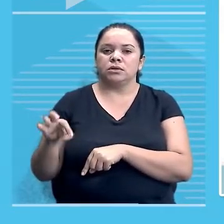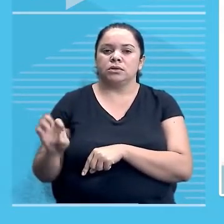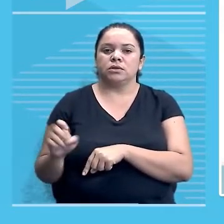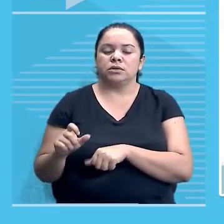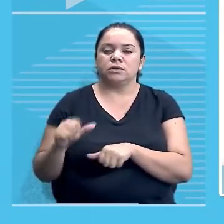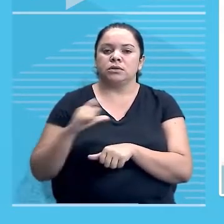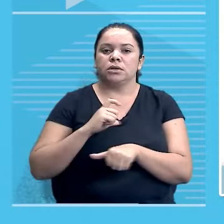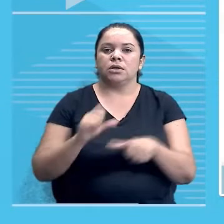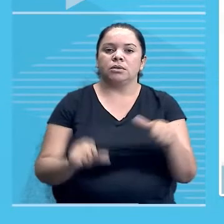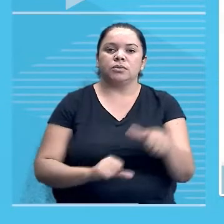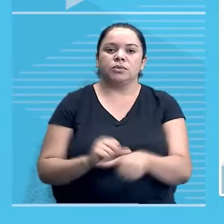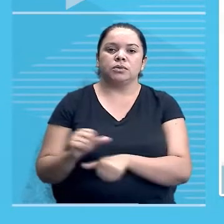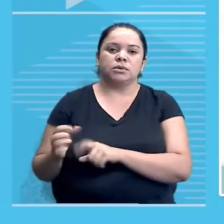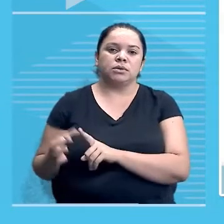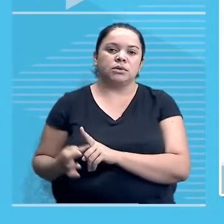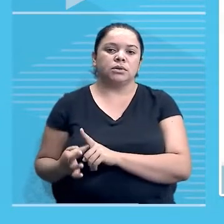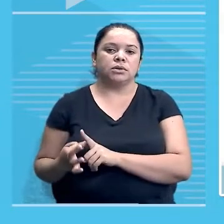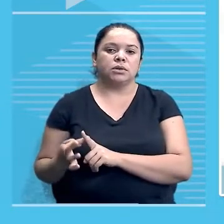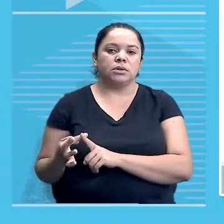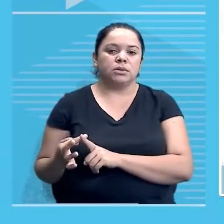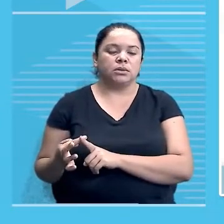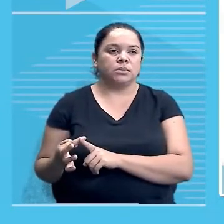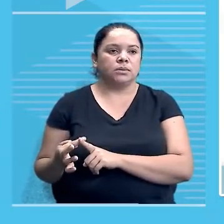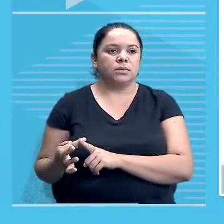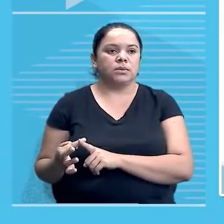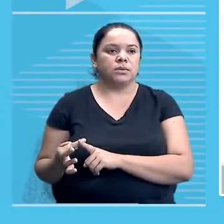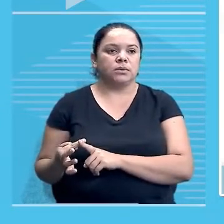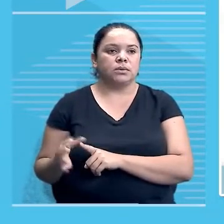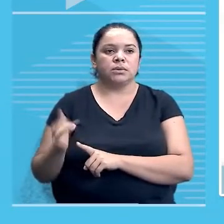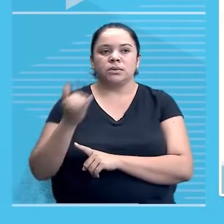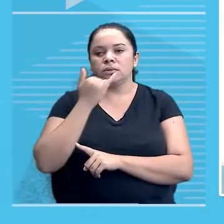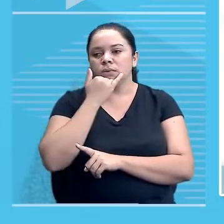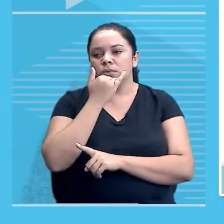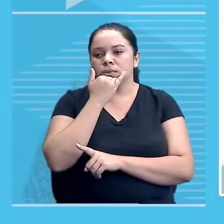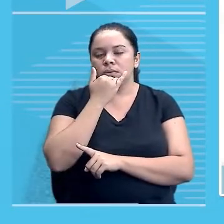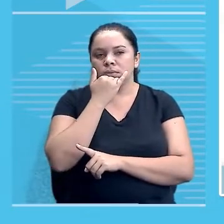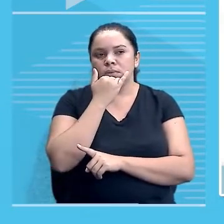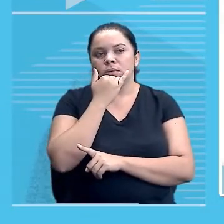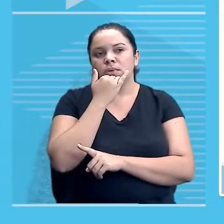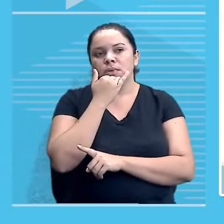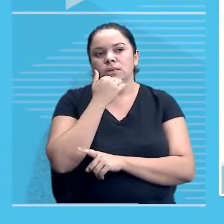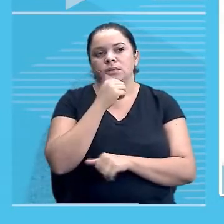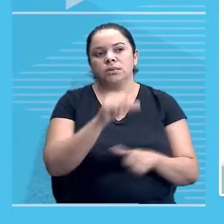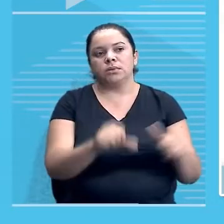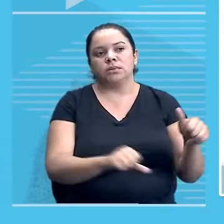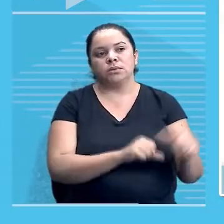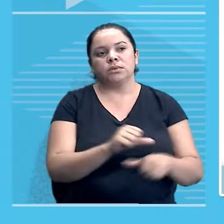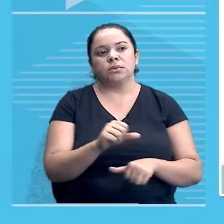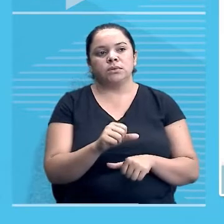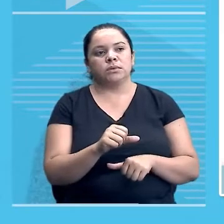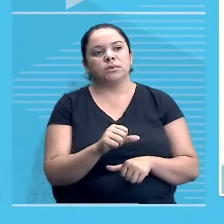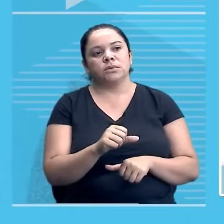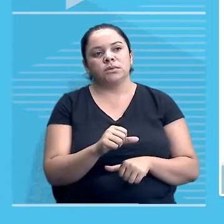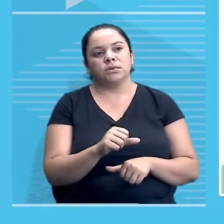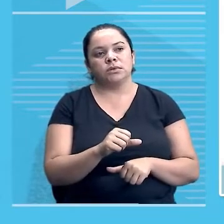alteração de temperatura, perdão, alteração de estado nesse corpo.